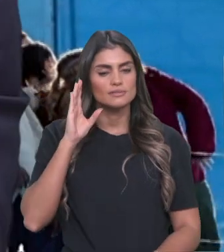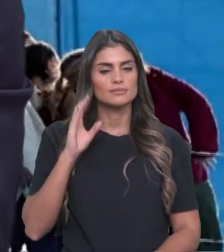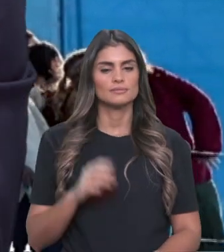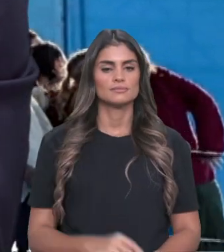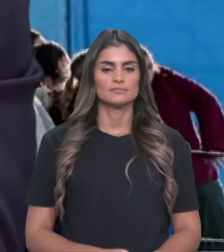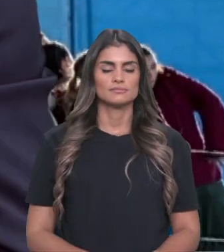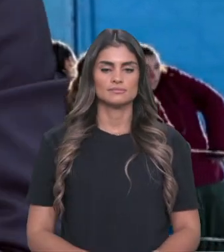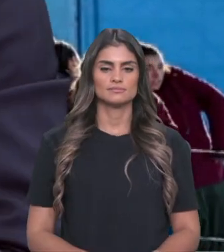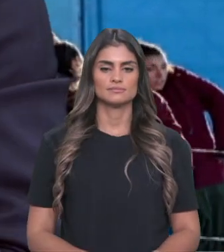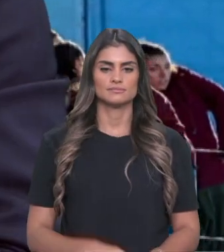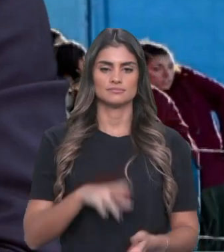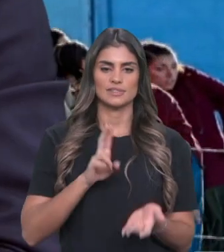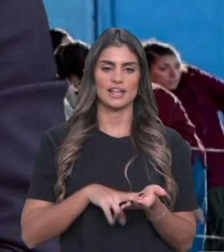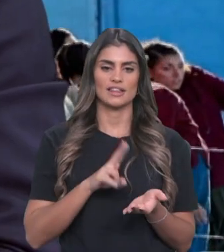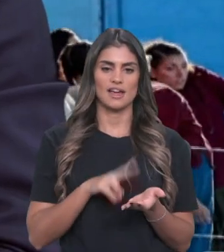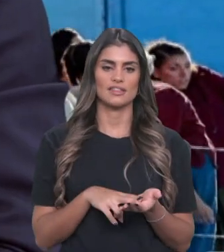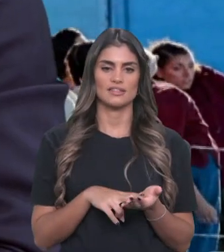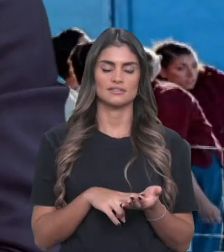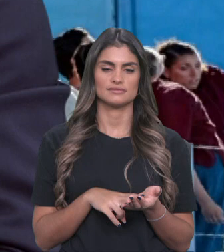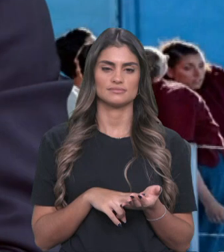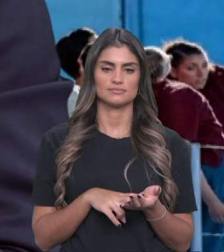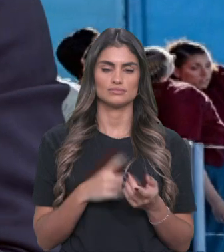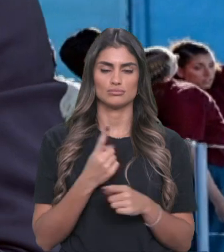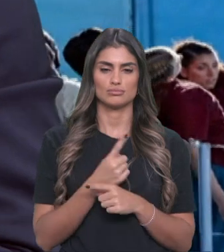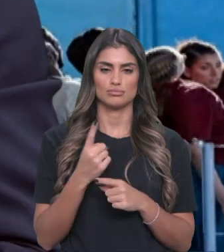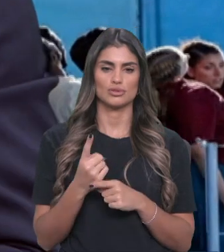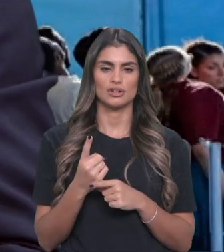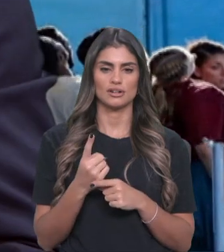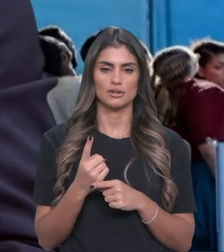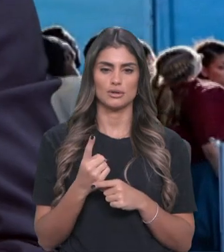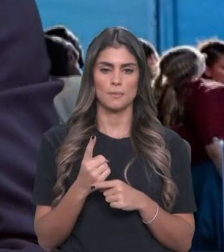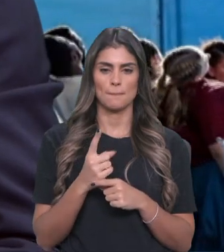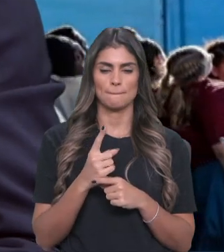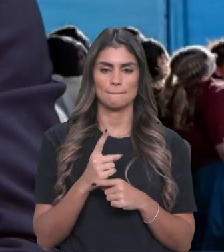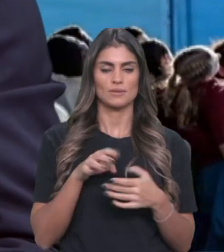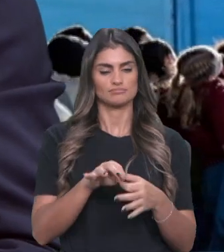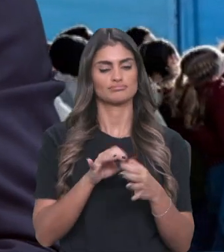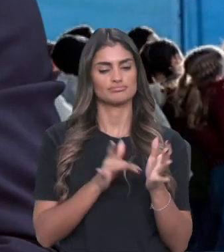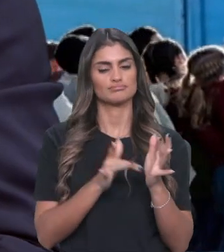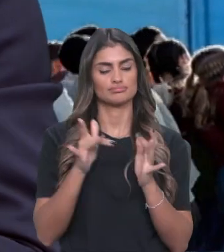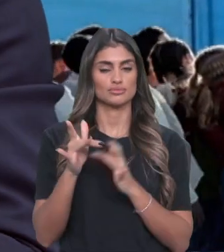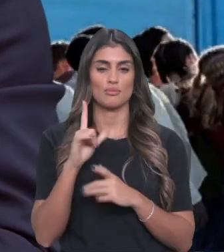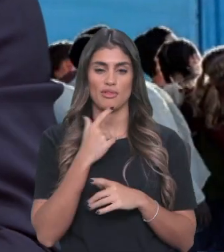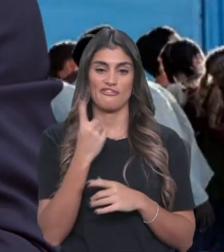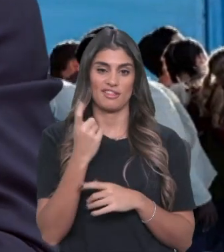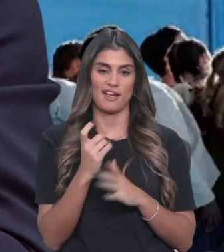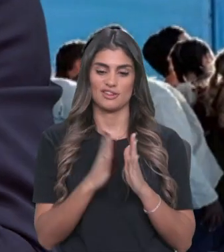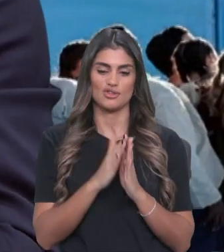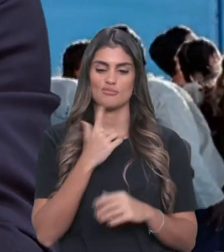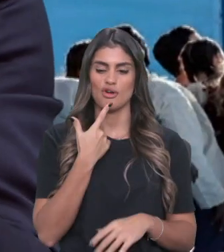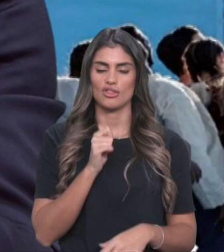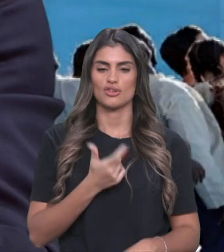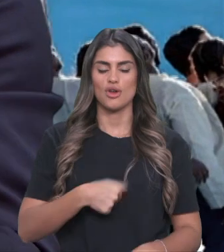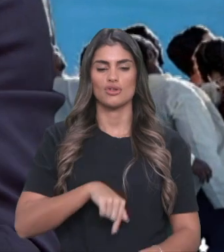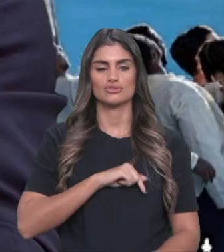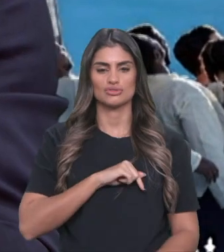e da própria realidade iluminada com o Evangelho, porque a Eucaristia e o Evangelho não podem faltar à Igreja, mas como nos